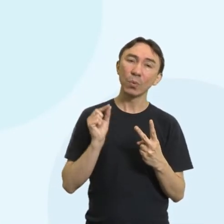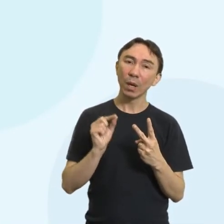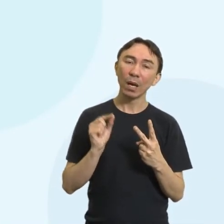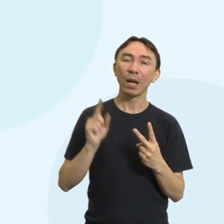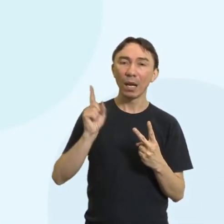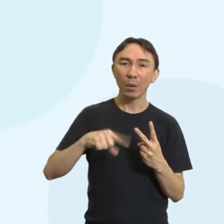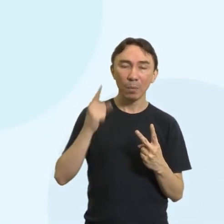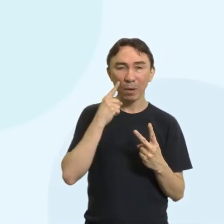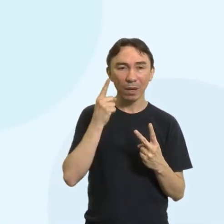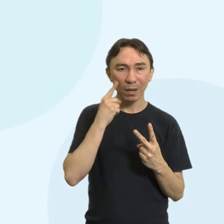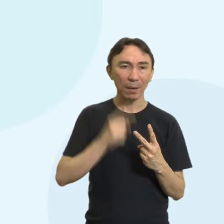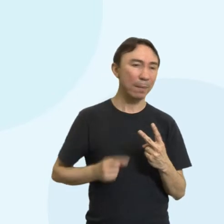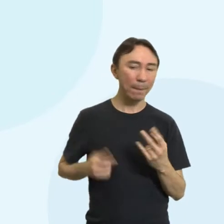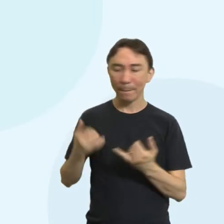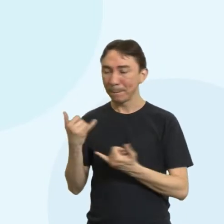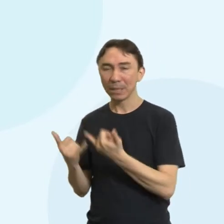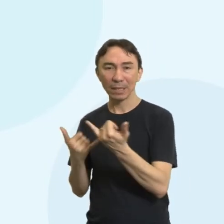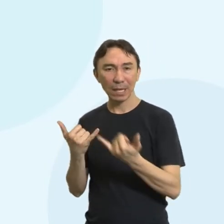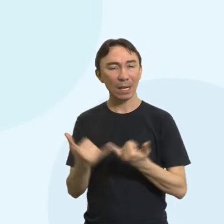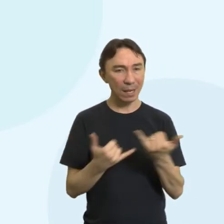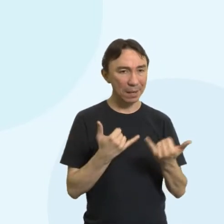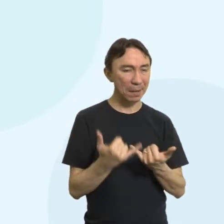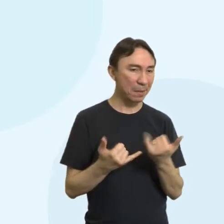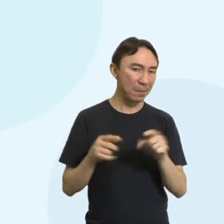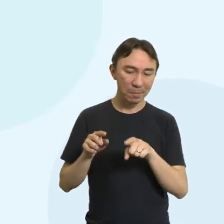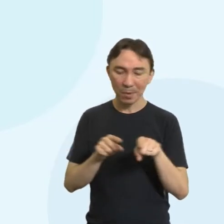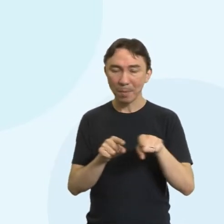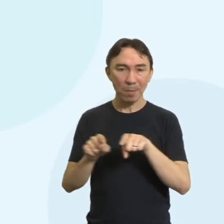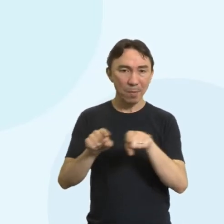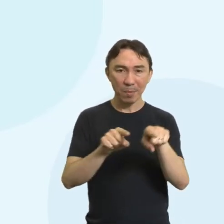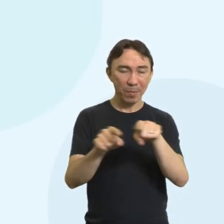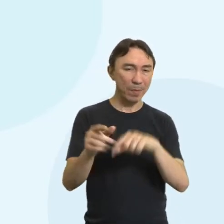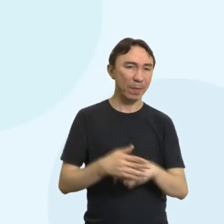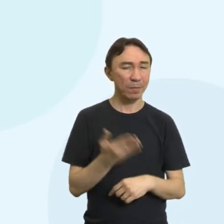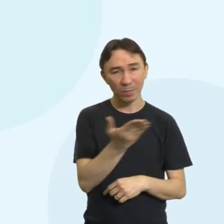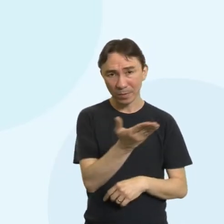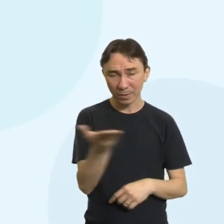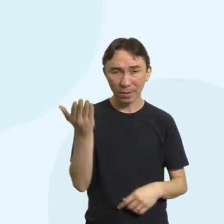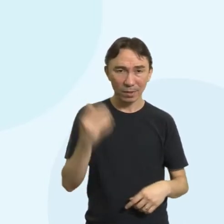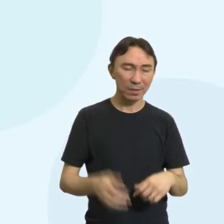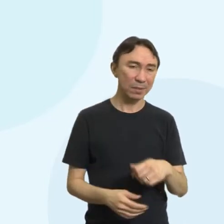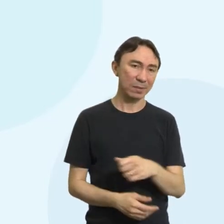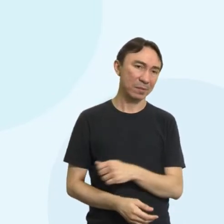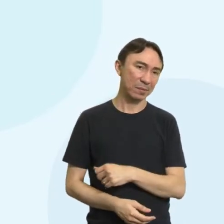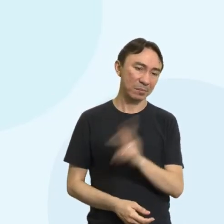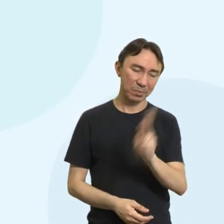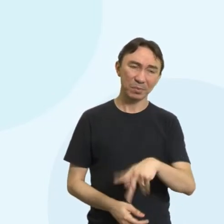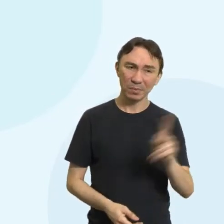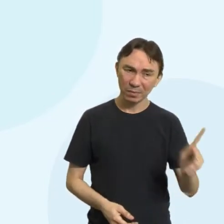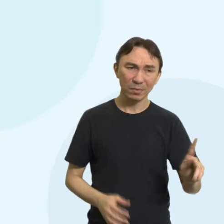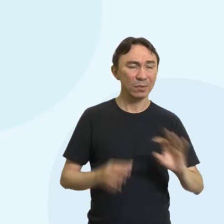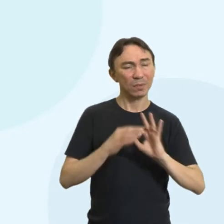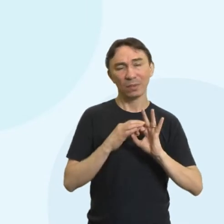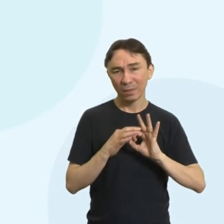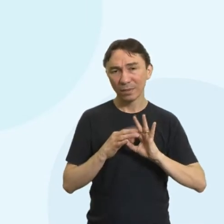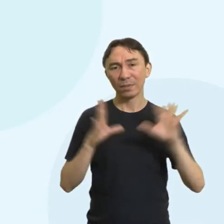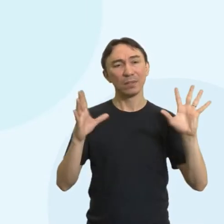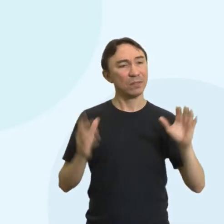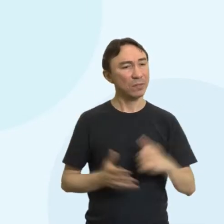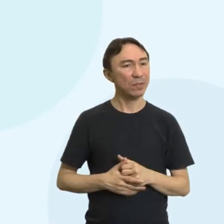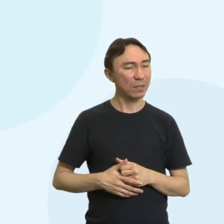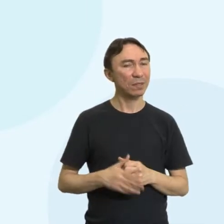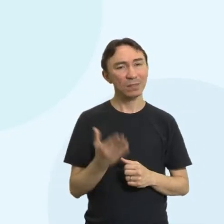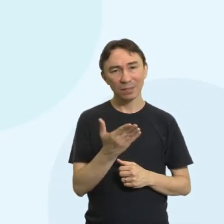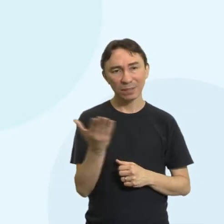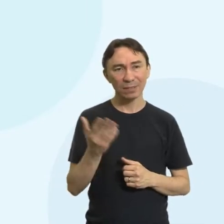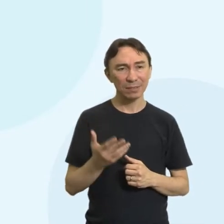Vocês, professores, têm total liberdade para adaptar, para utilizar, para criarem em cima